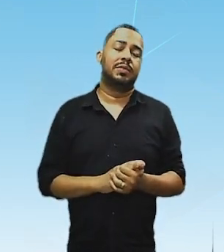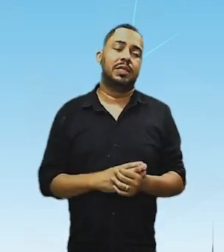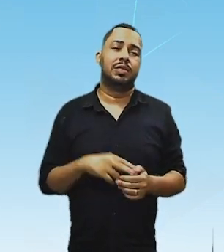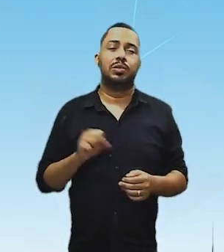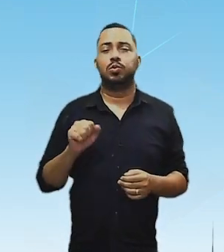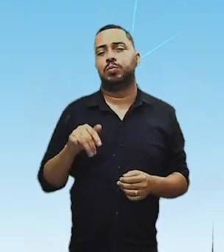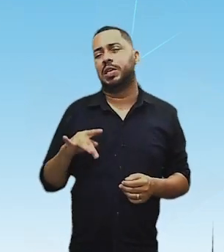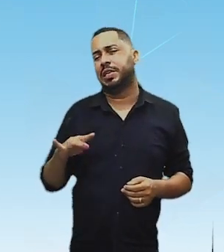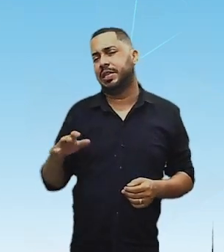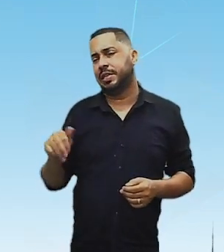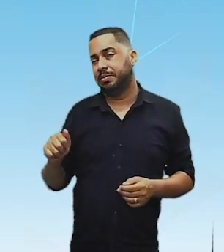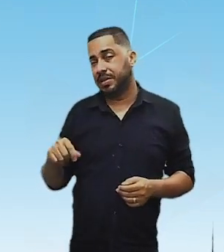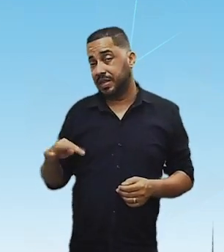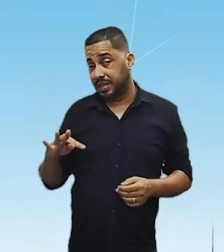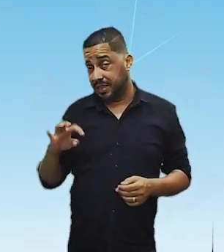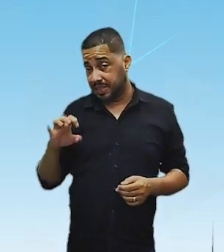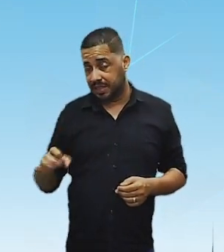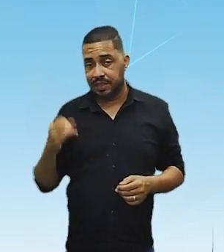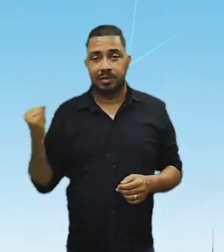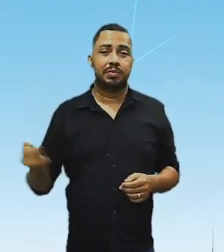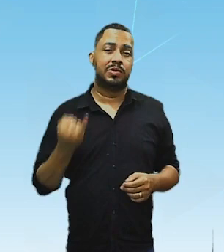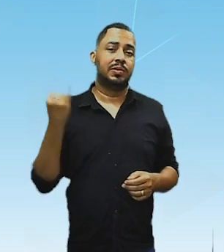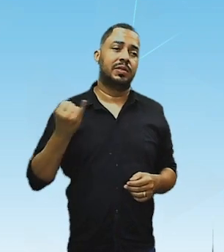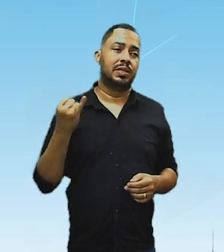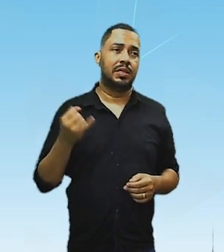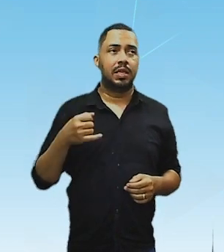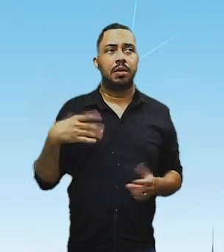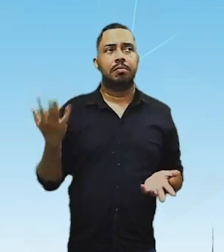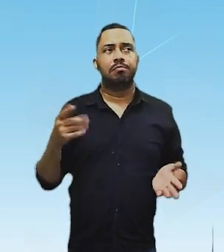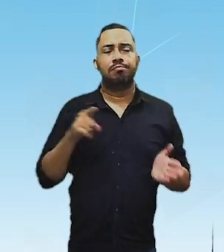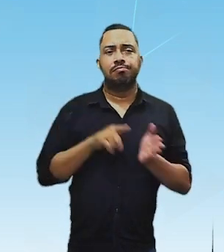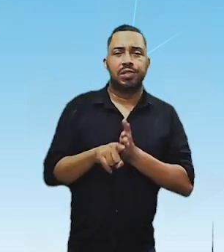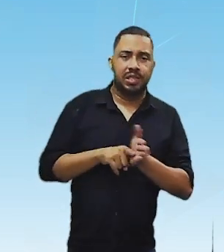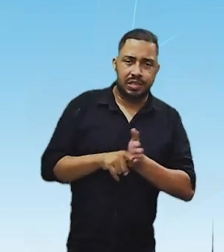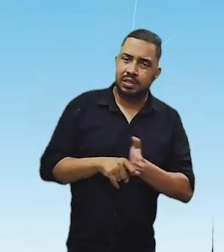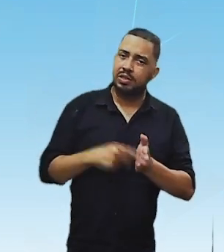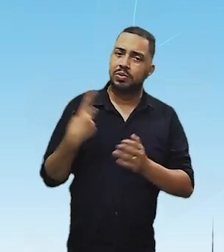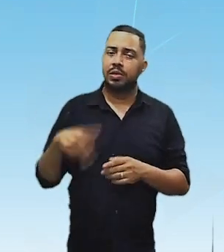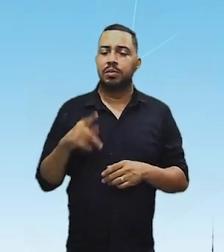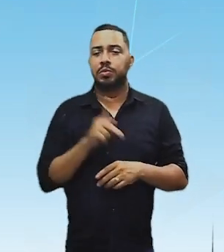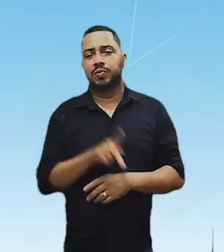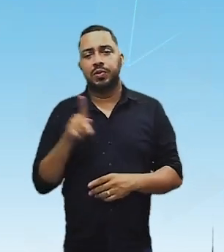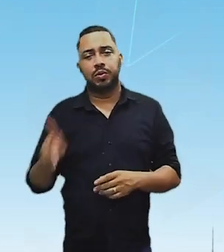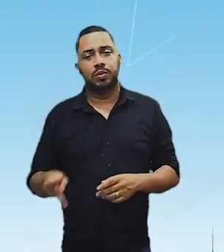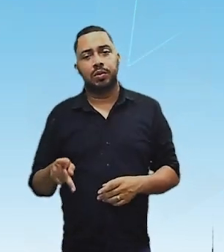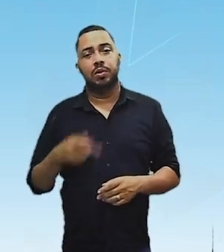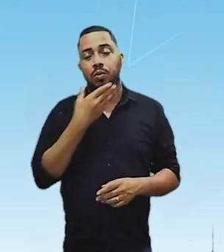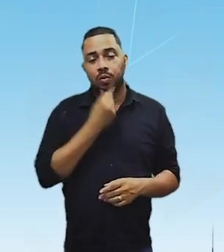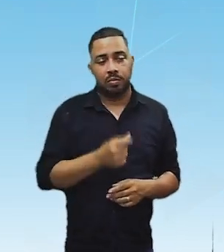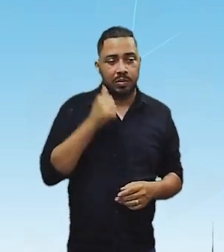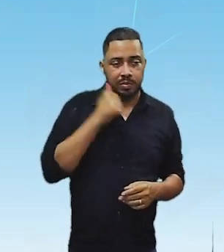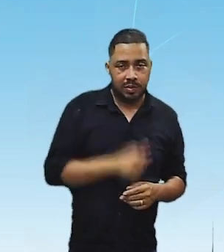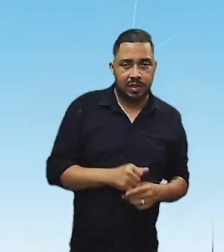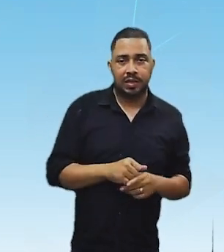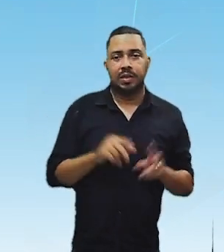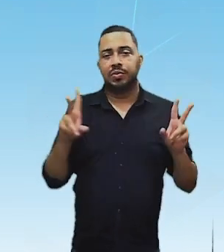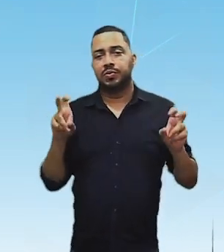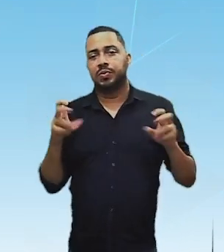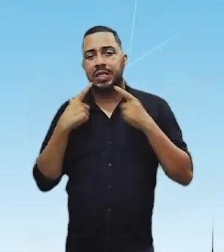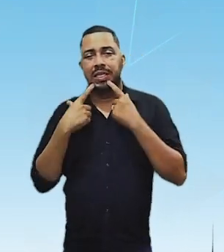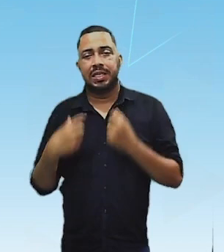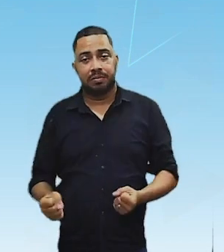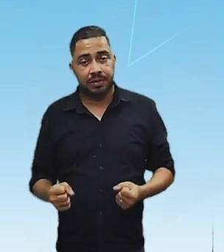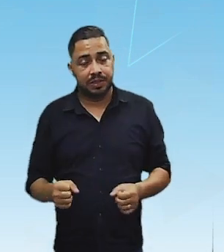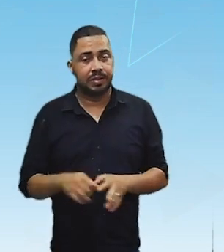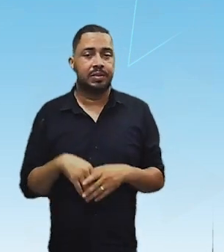sumariamente importante. Lembrem-se, que tal pesquisar com o seu professor, com a sua professora, as funções da linguagem?